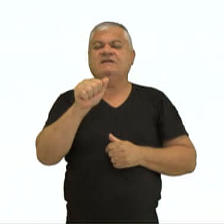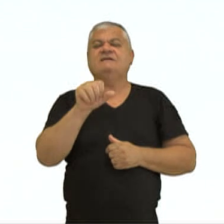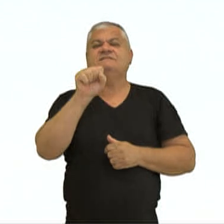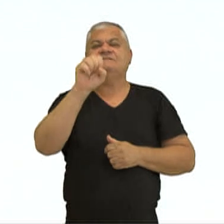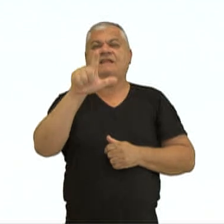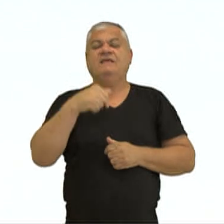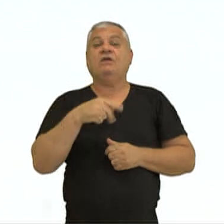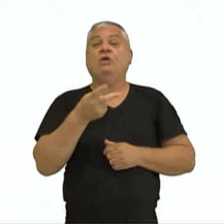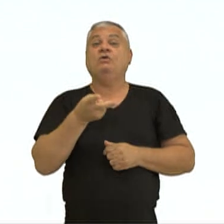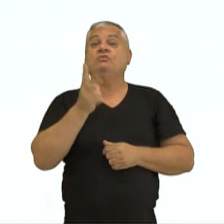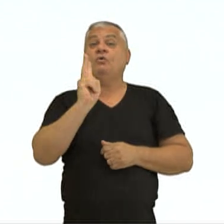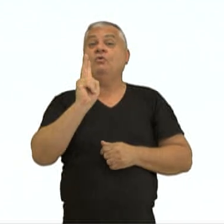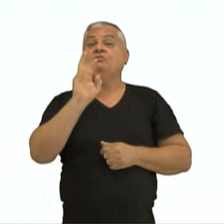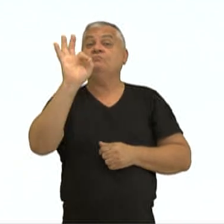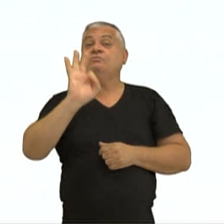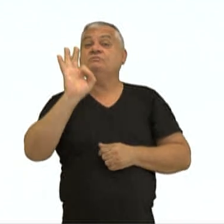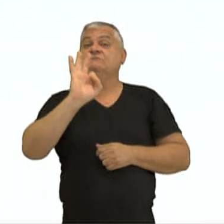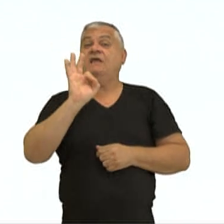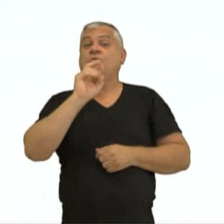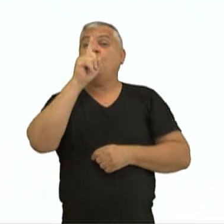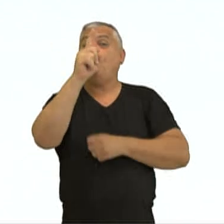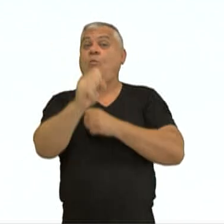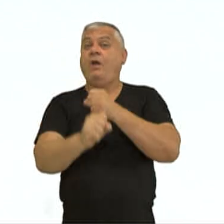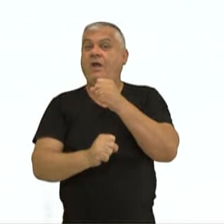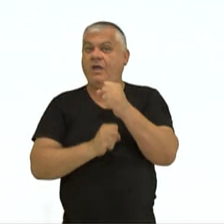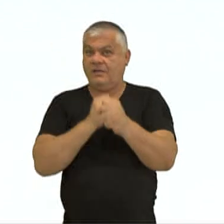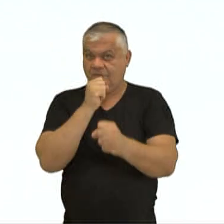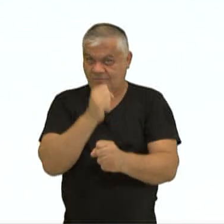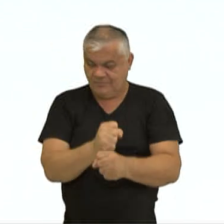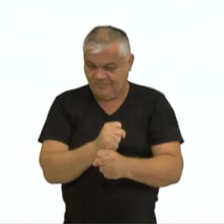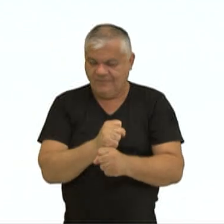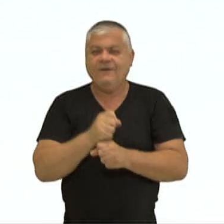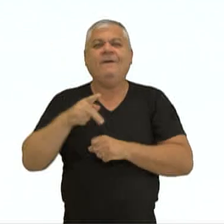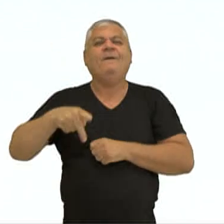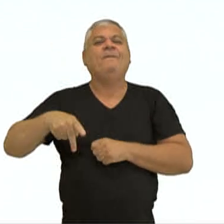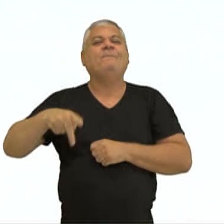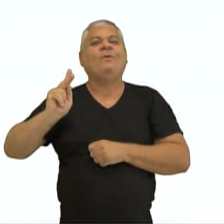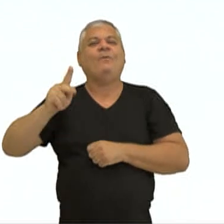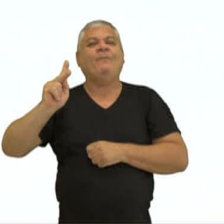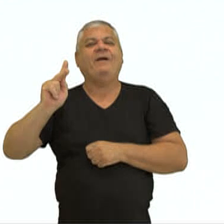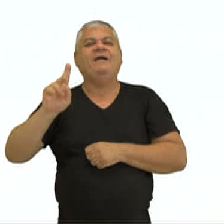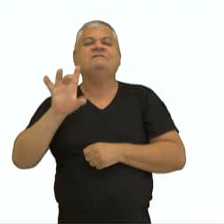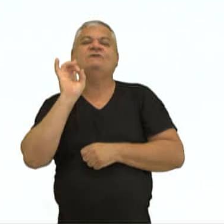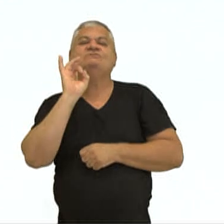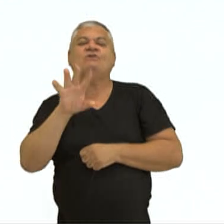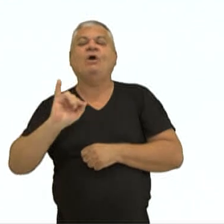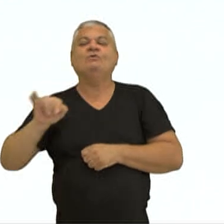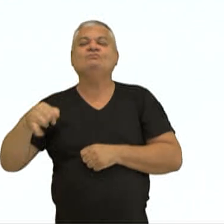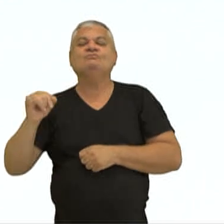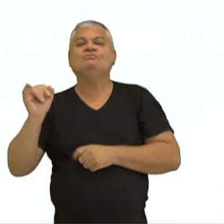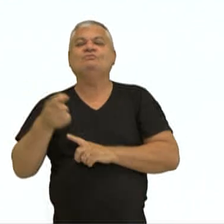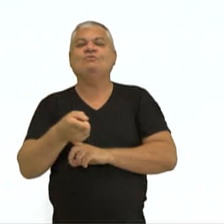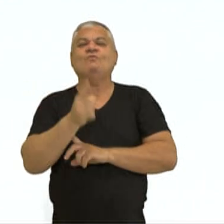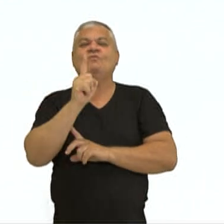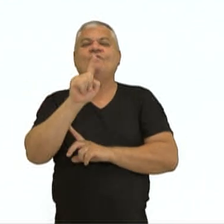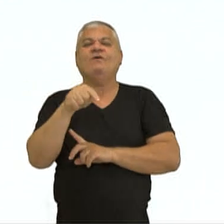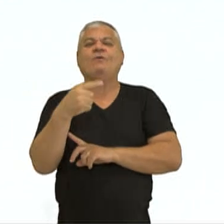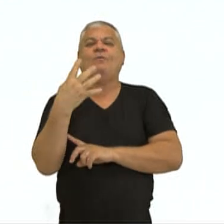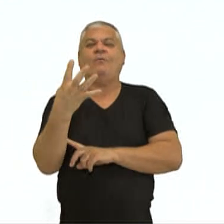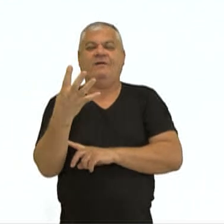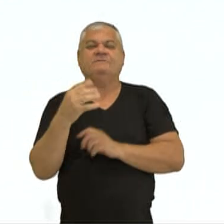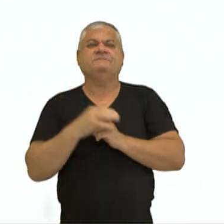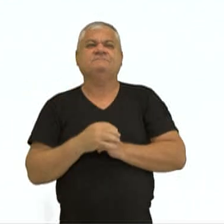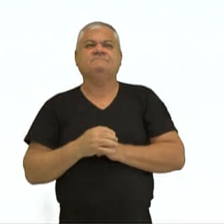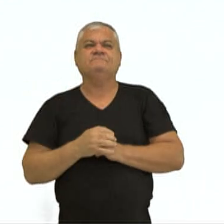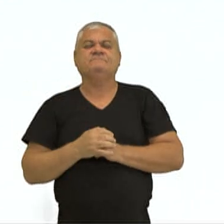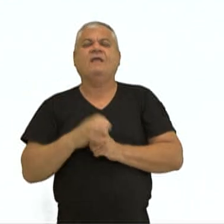2% ao ano, e sabendo que a poupança rende 70% da taxa Selic, qual é o valor